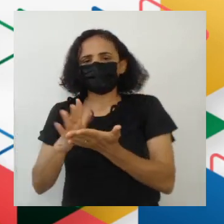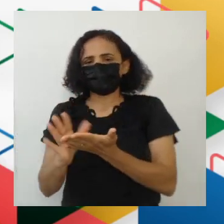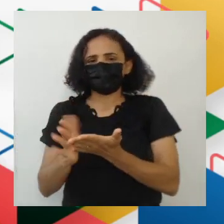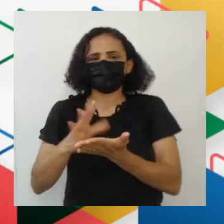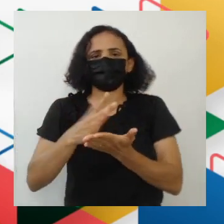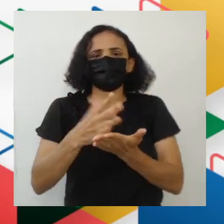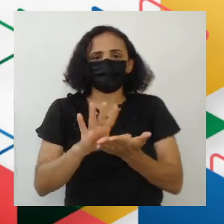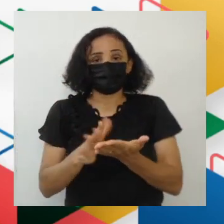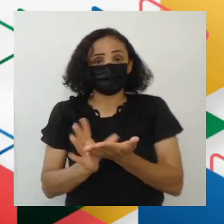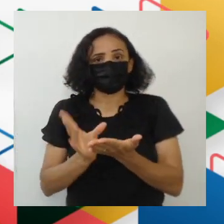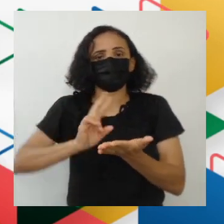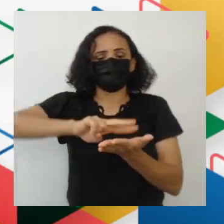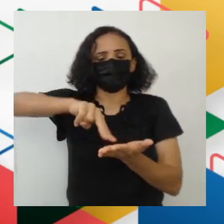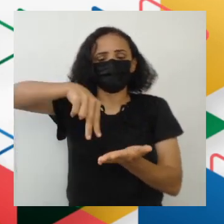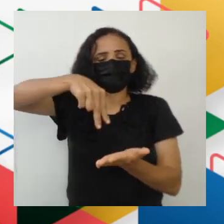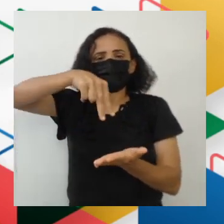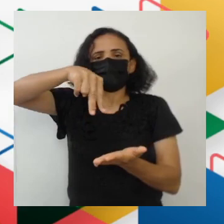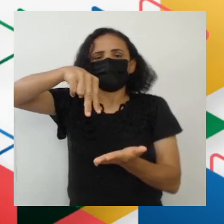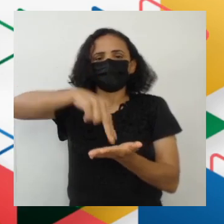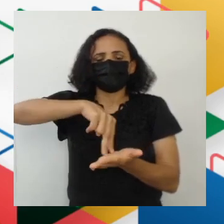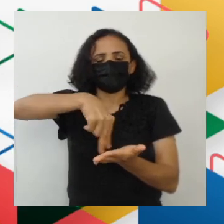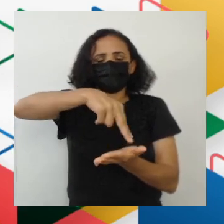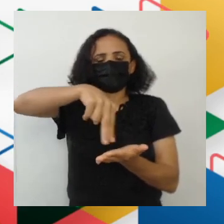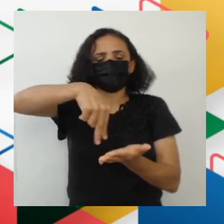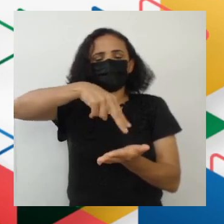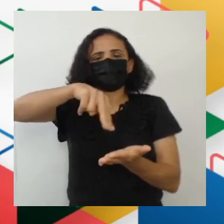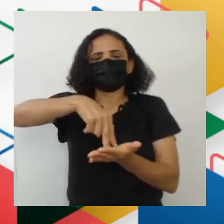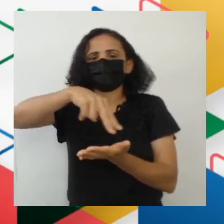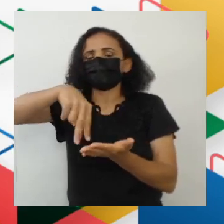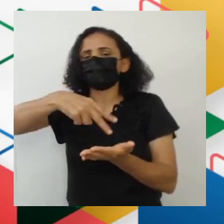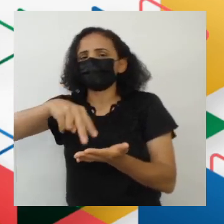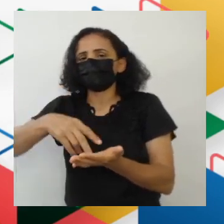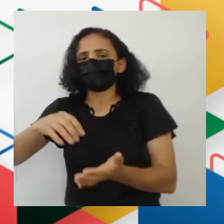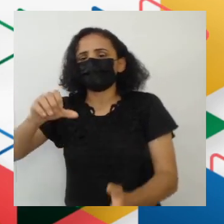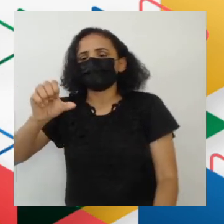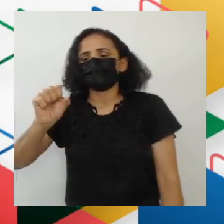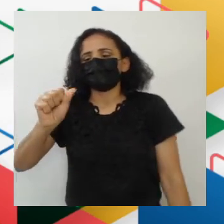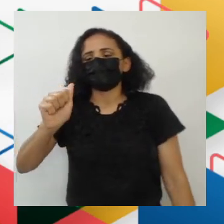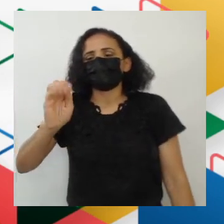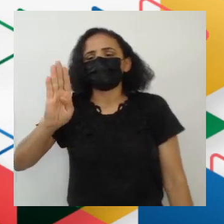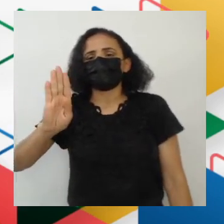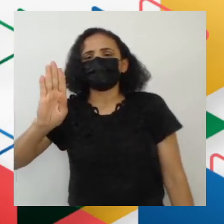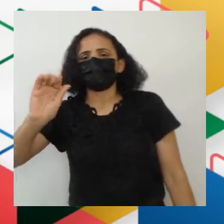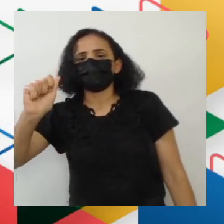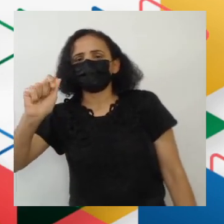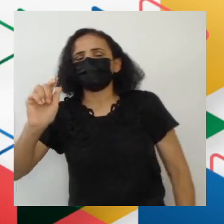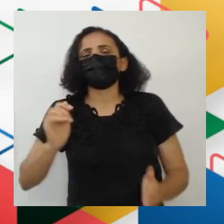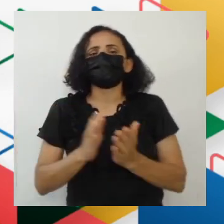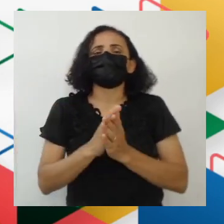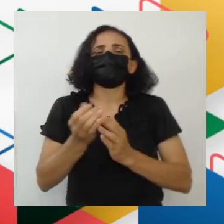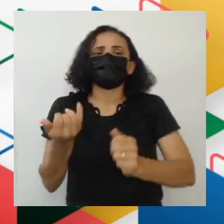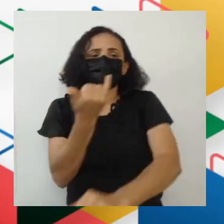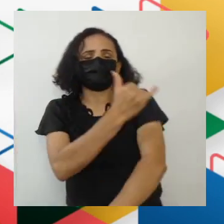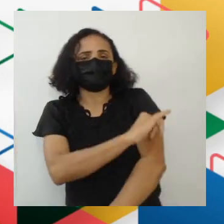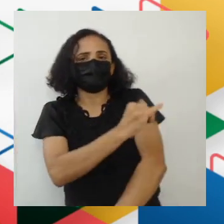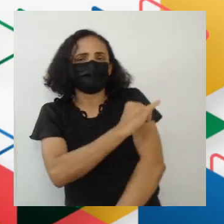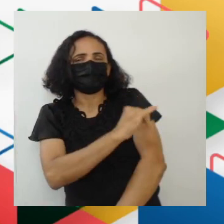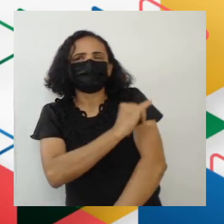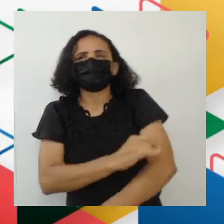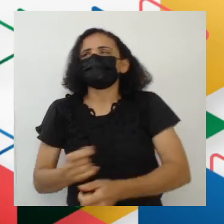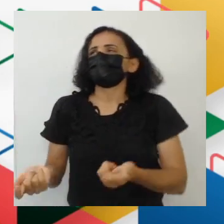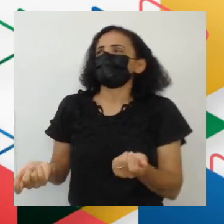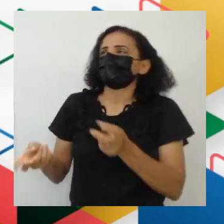o forró, o samba que traz o baião, o samba do Rio de Janeiro, que vem buscar inspiração no